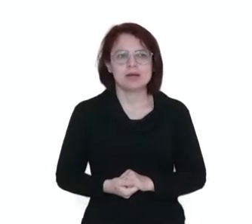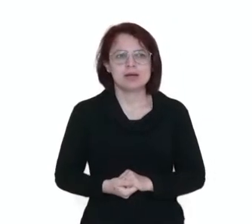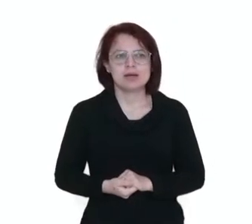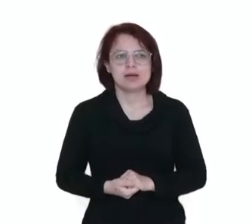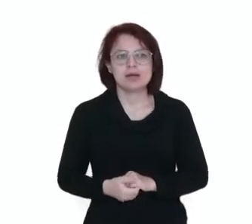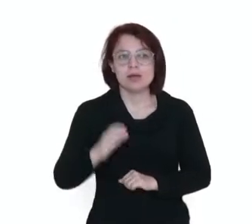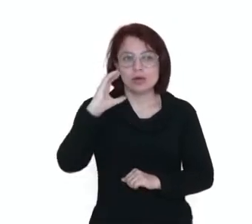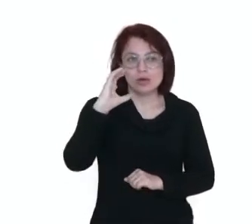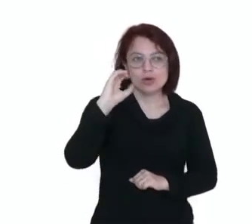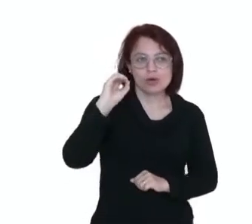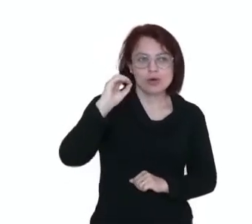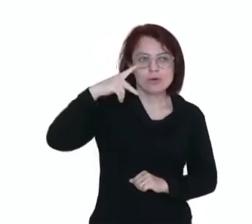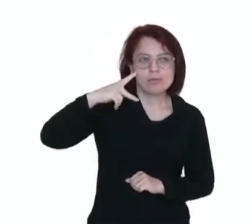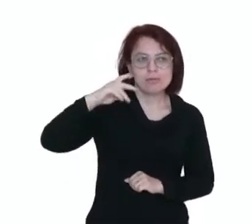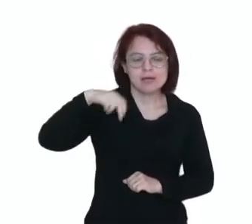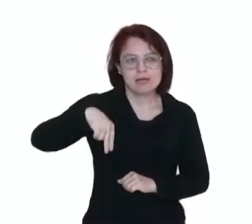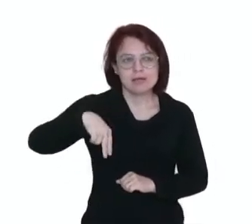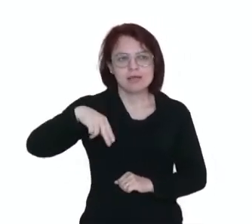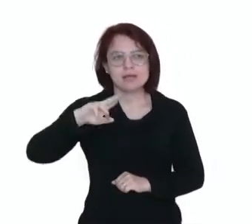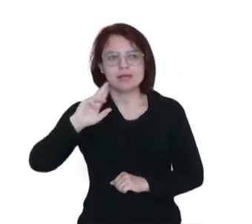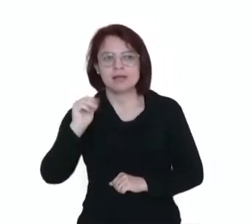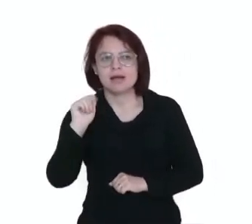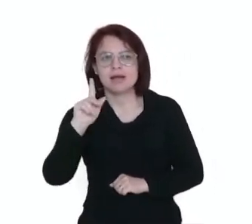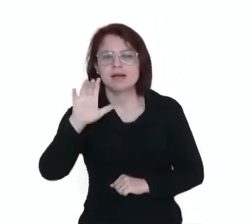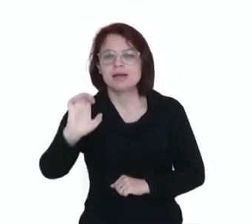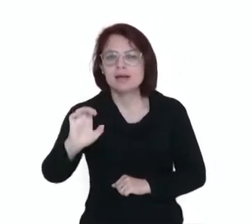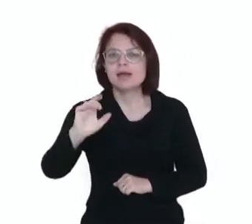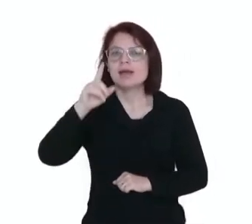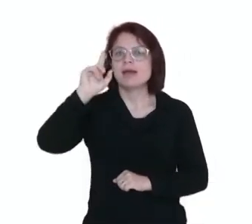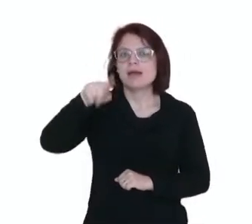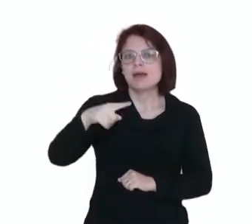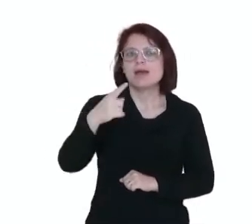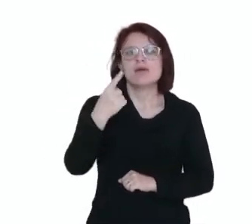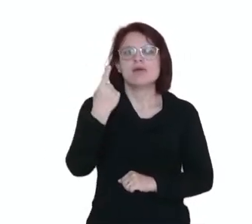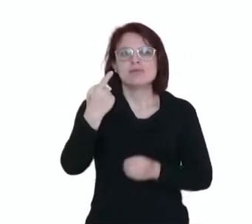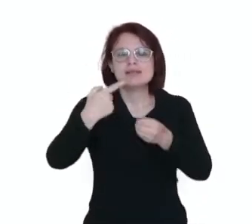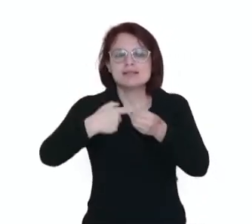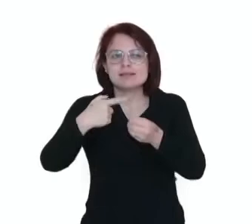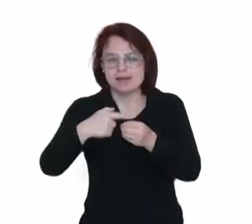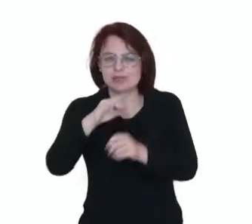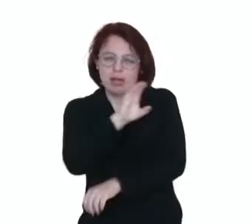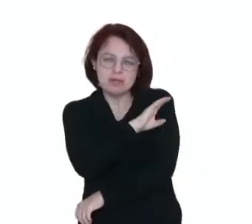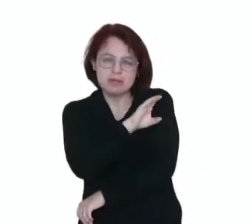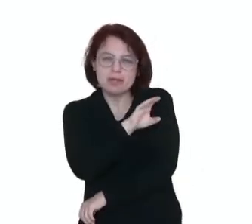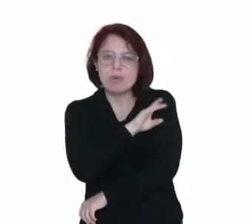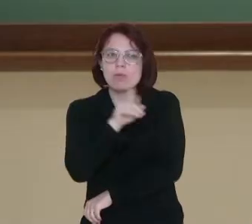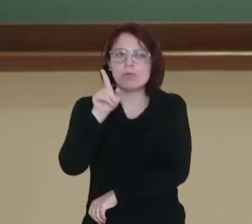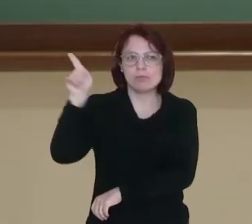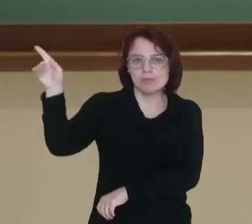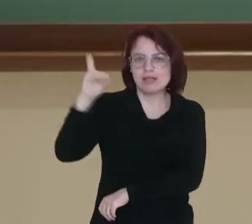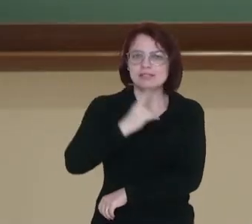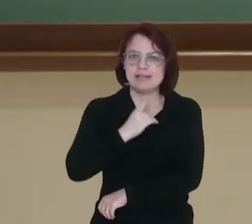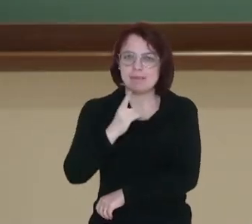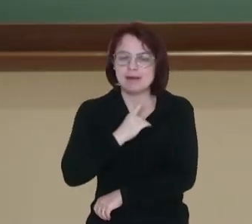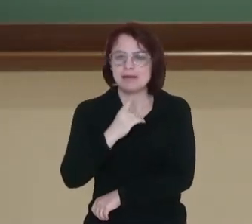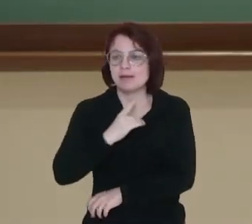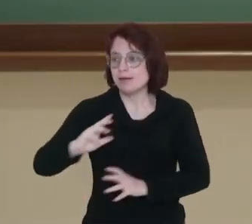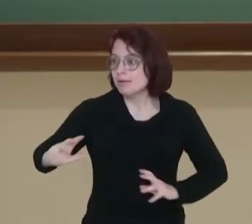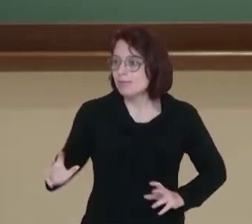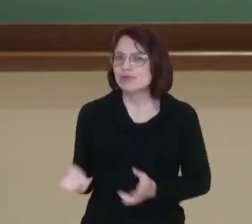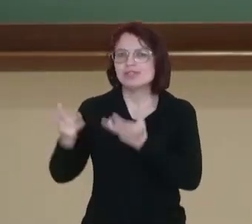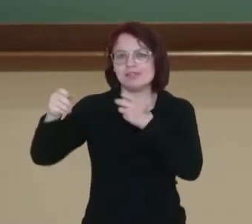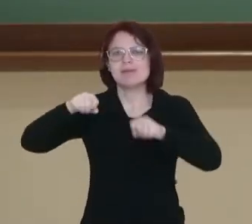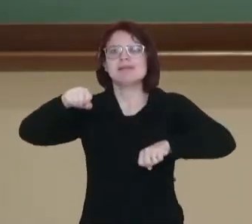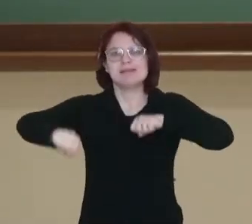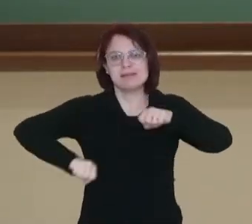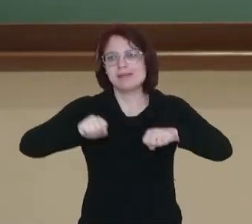melhores cidades do mundo para viver. A capital da Dinamarca também é referência no incentivo ao ciclismo. Olha que legal,